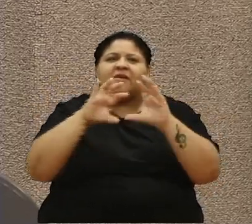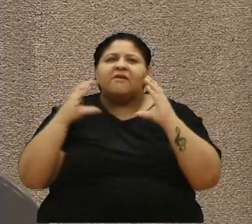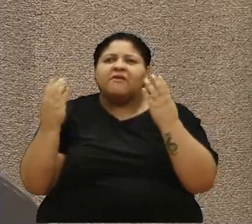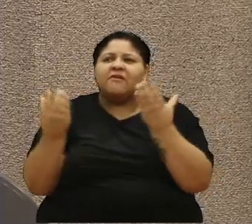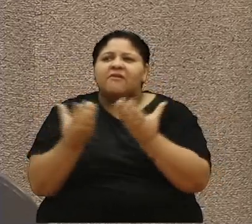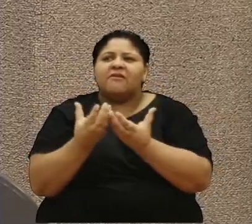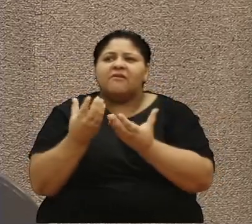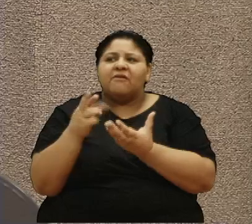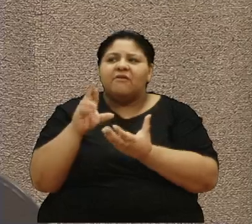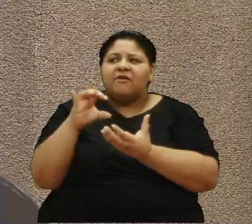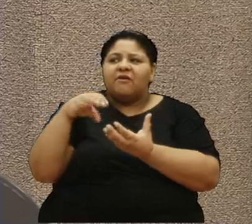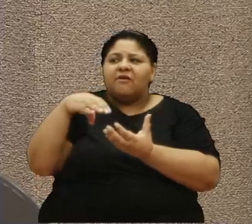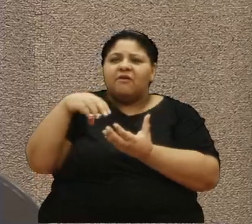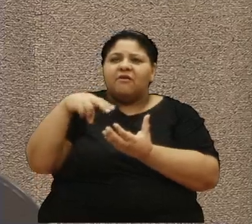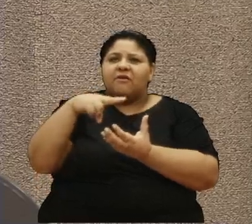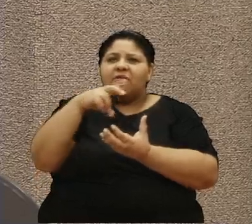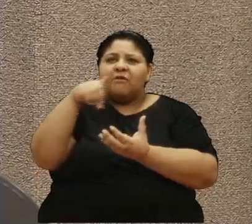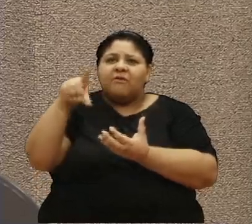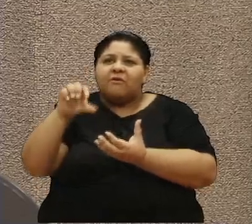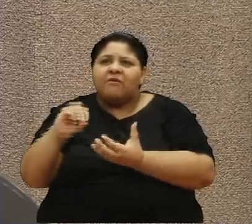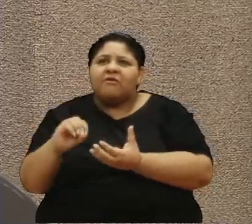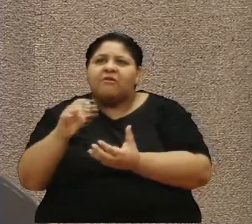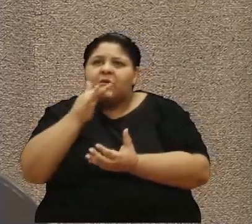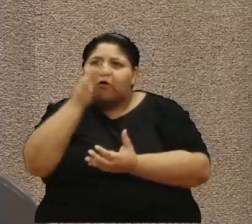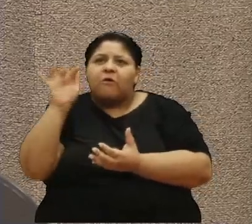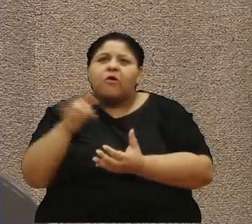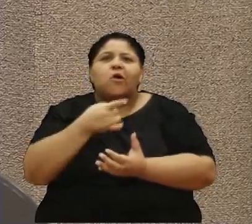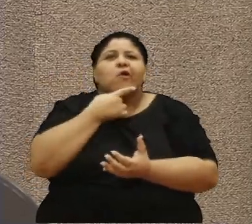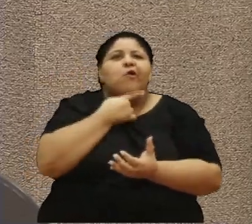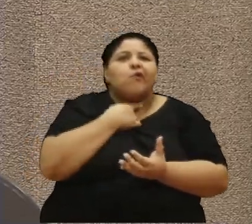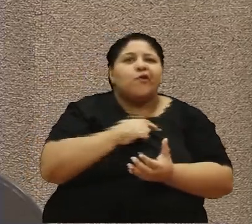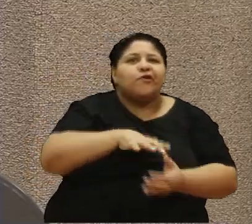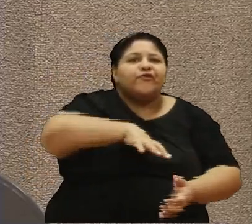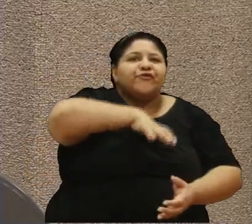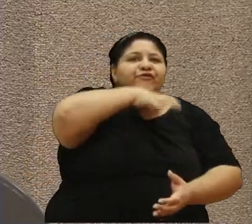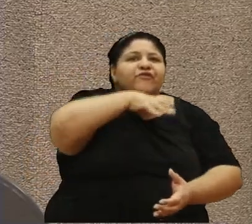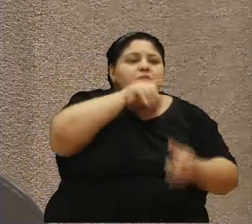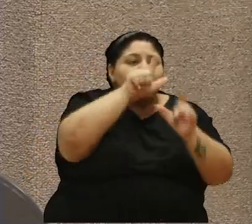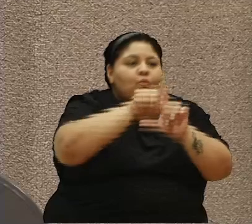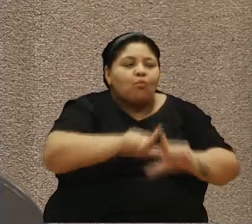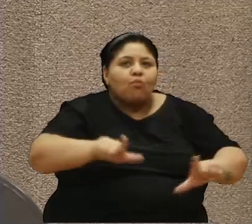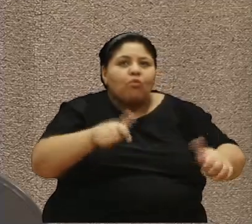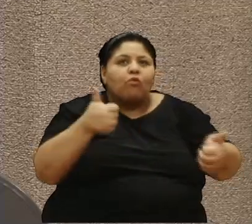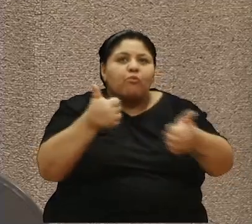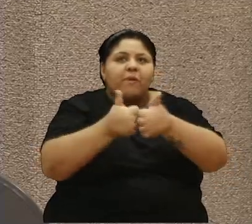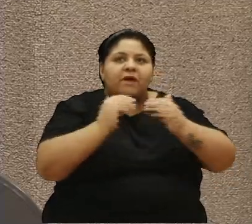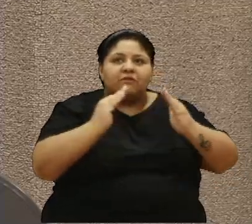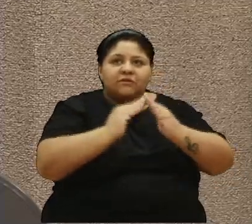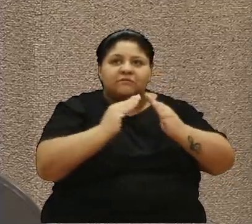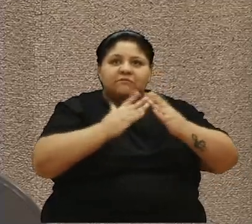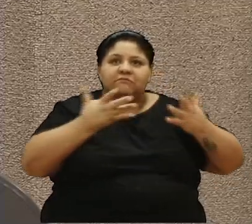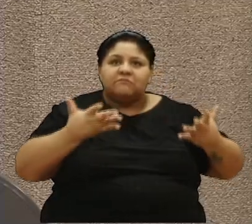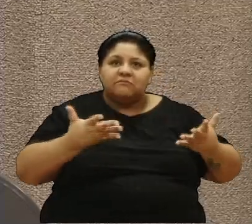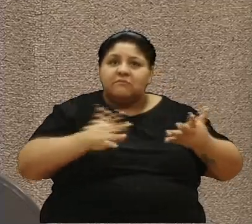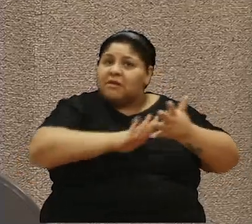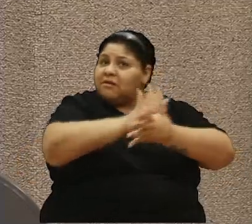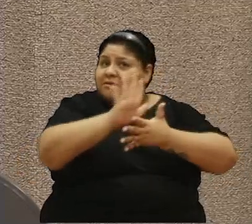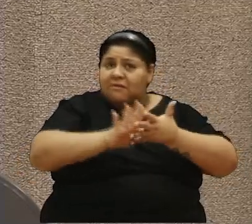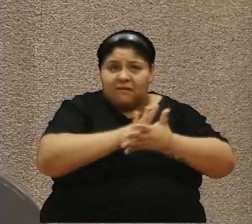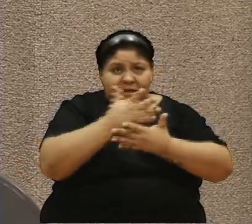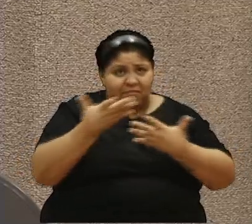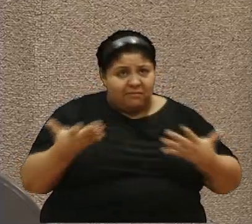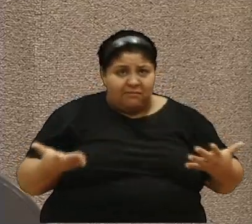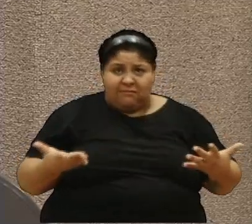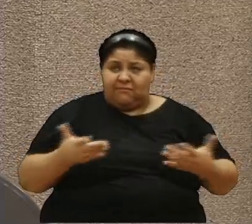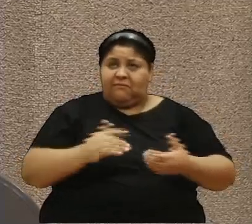das Flores gosta de ter aquele aterro sanitário do lado da sua propriedade, vereador Machado? Ninguém.